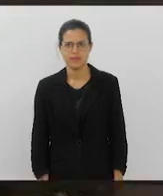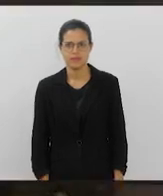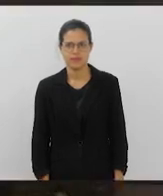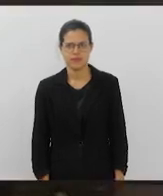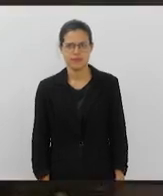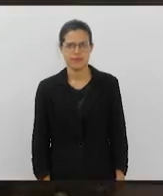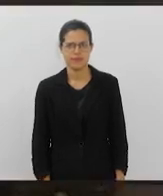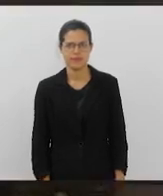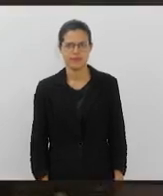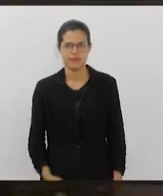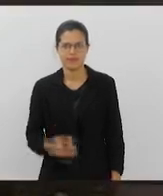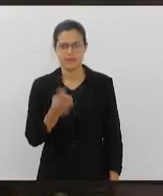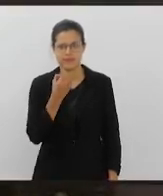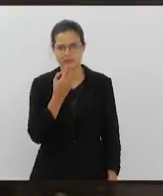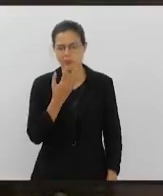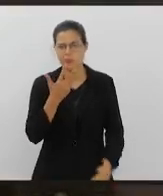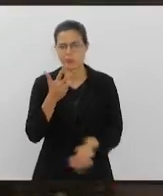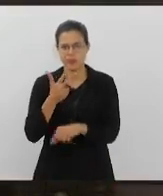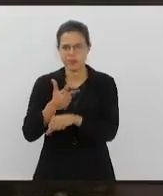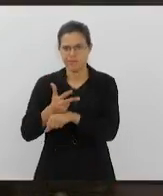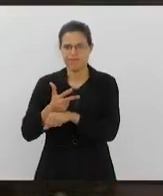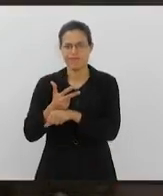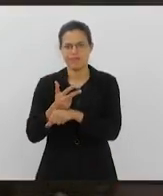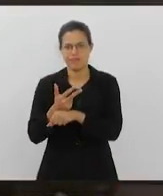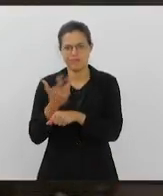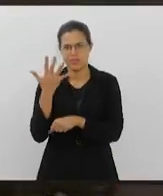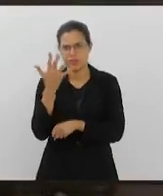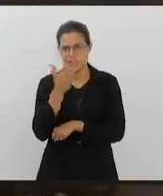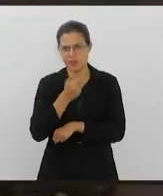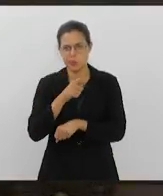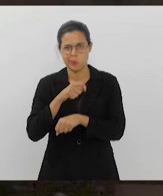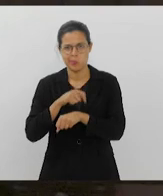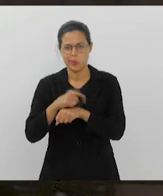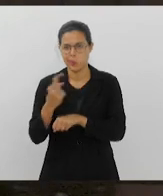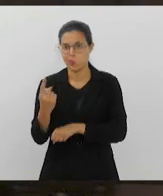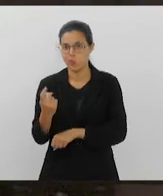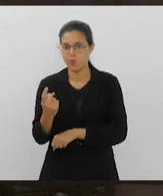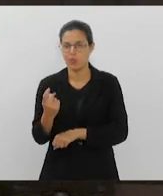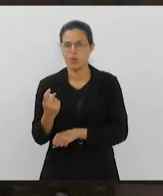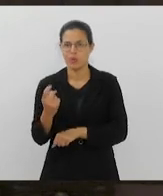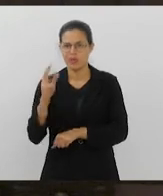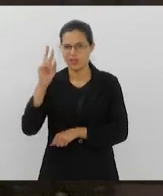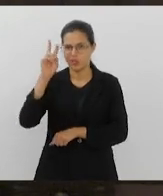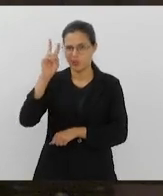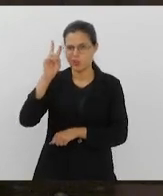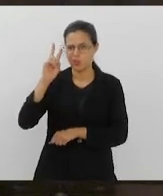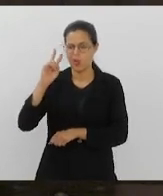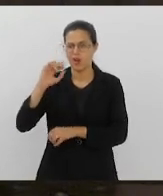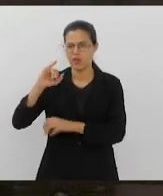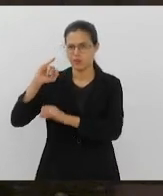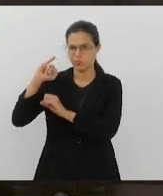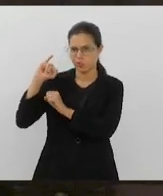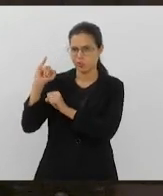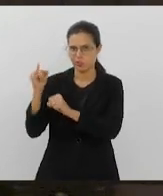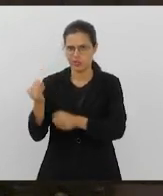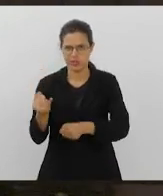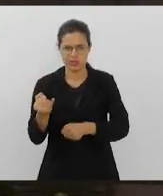Muito bom, lindo vídeo, parabéns, momento único, história do jiu-jitsu no Brasil.